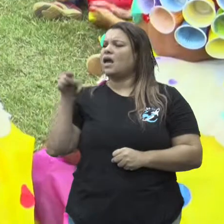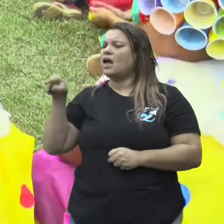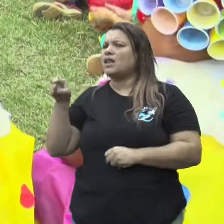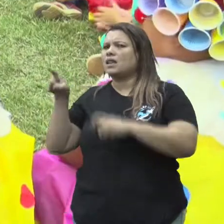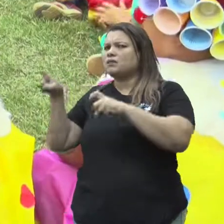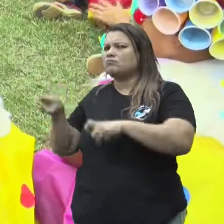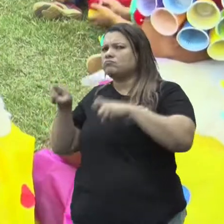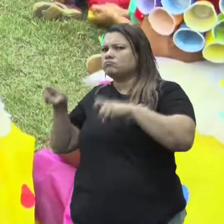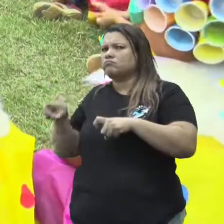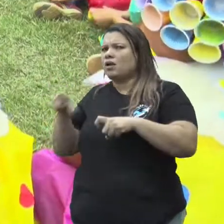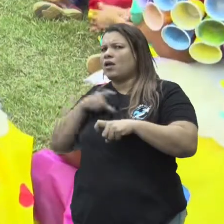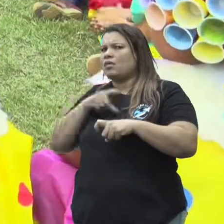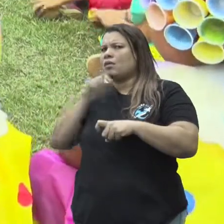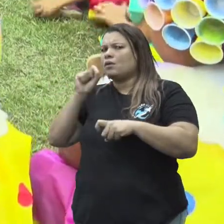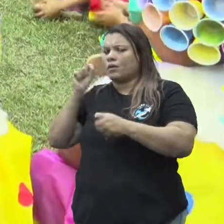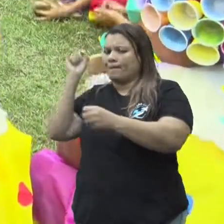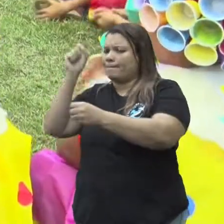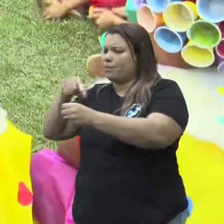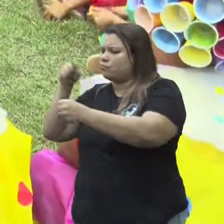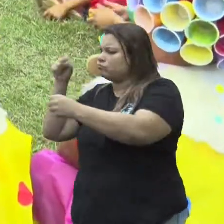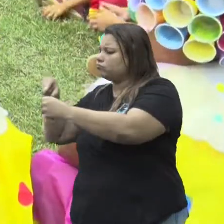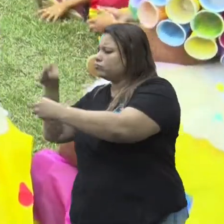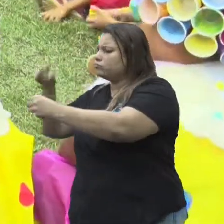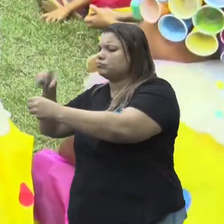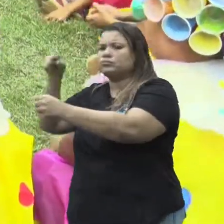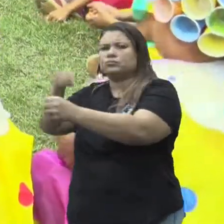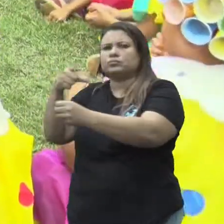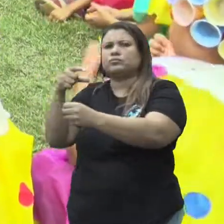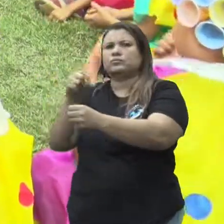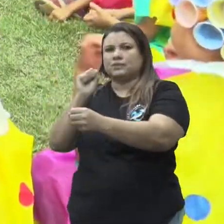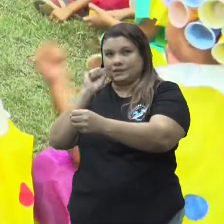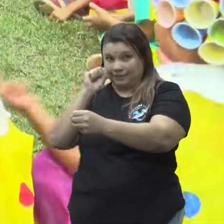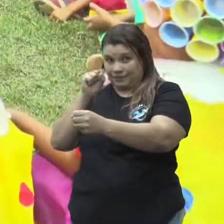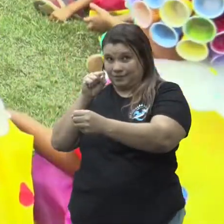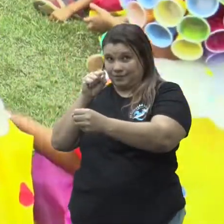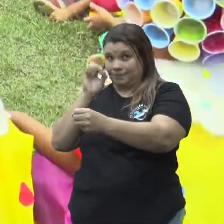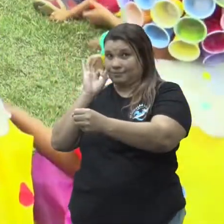gente conhece, vamos lá? Maçã!